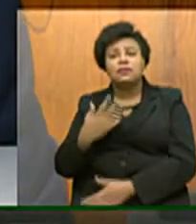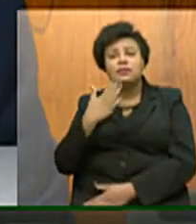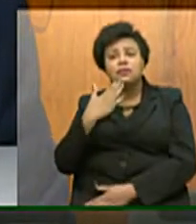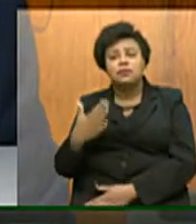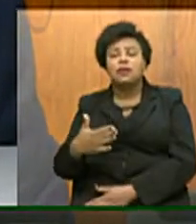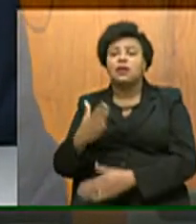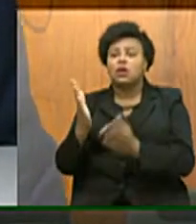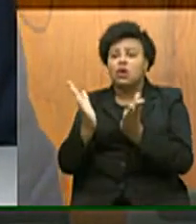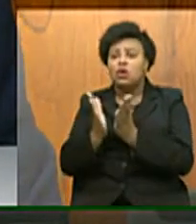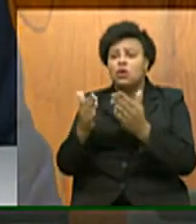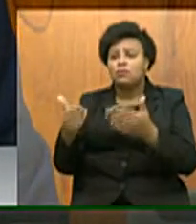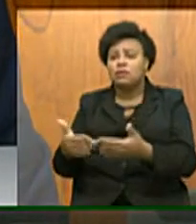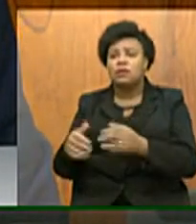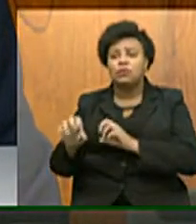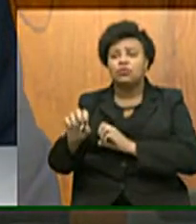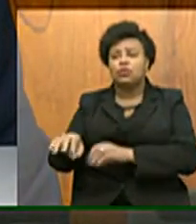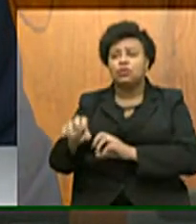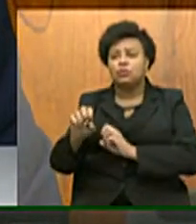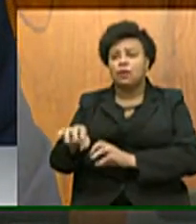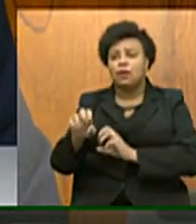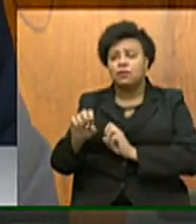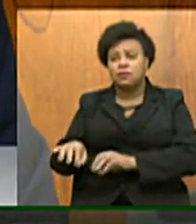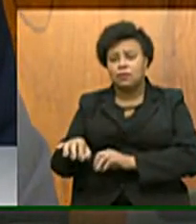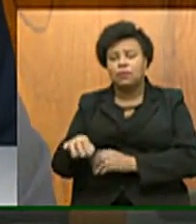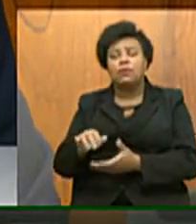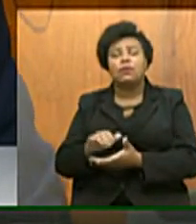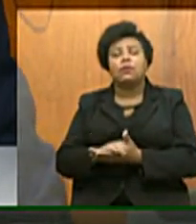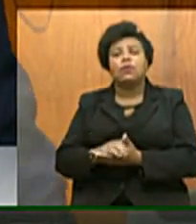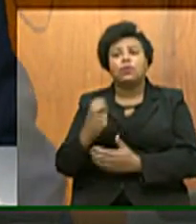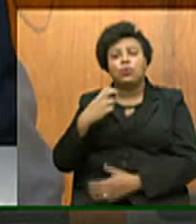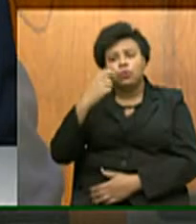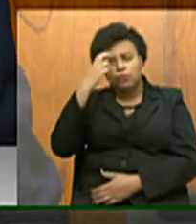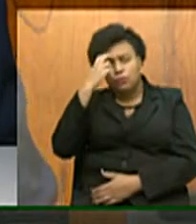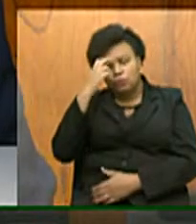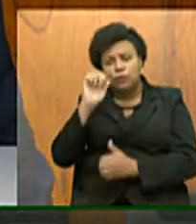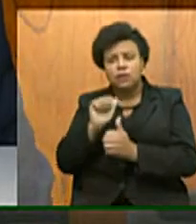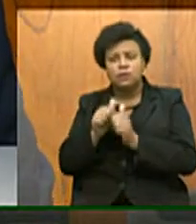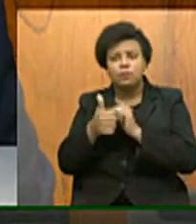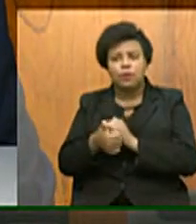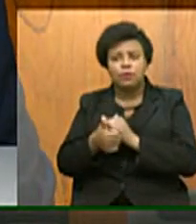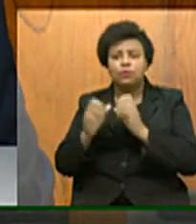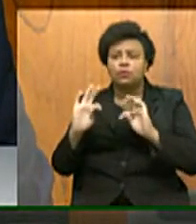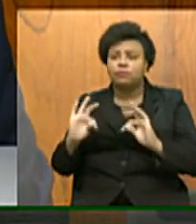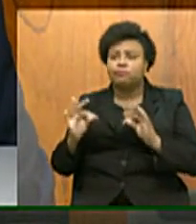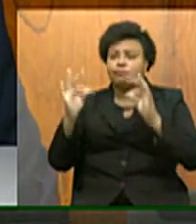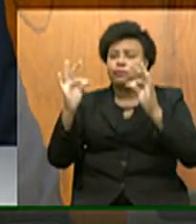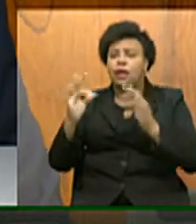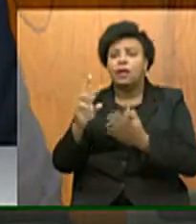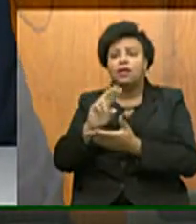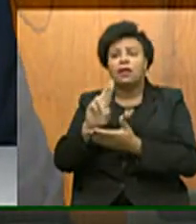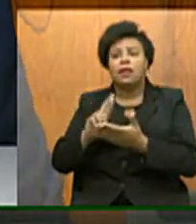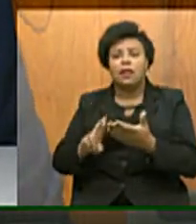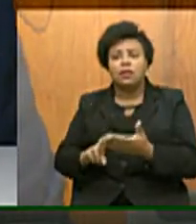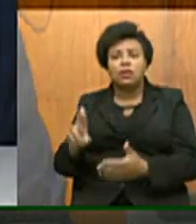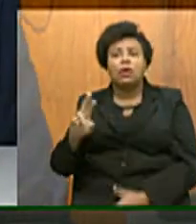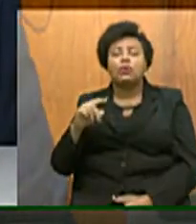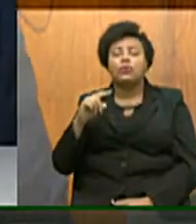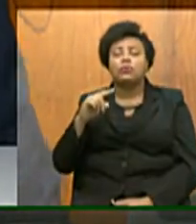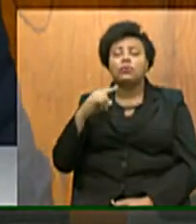da Comissão de Educação, Cultura, Desporto, Ciência e Tecnologia, deputado relator Vilmar